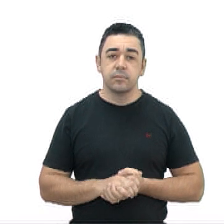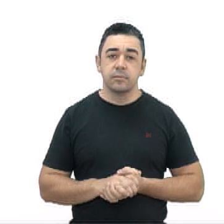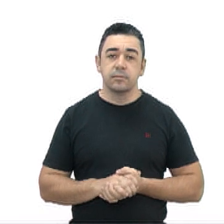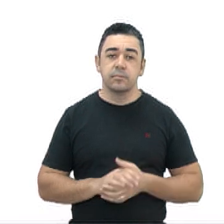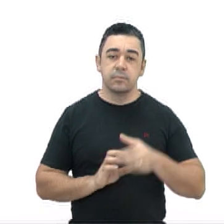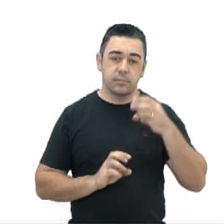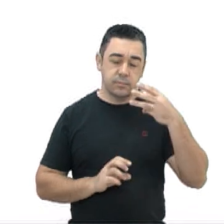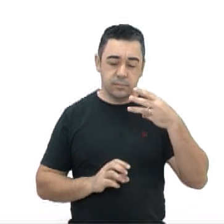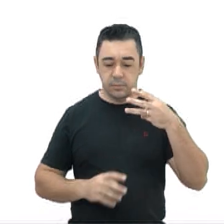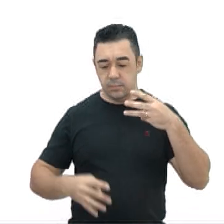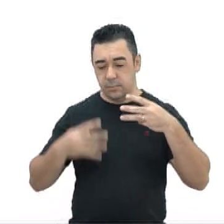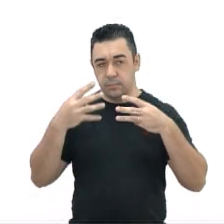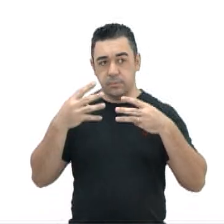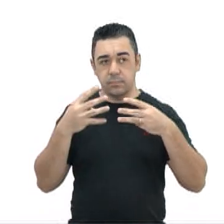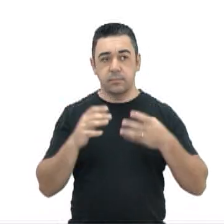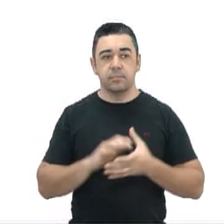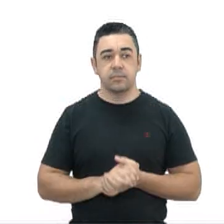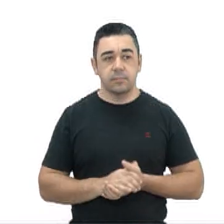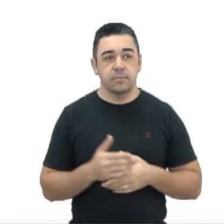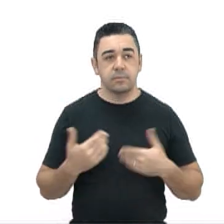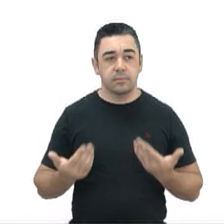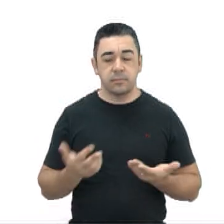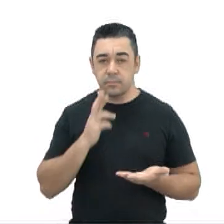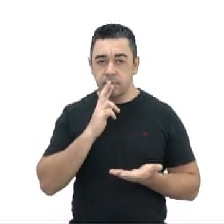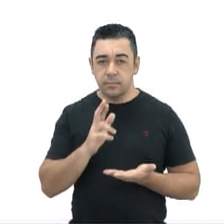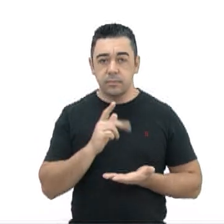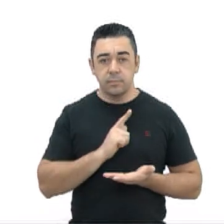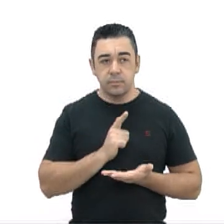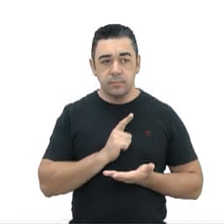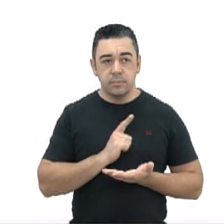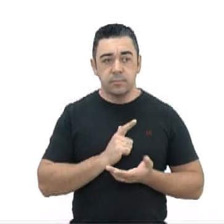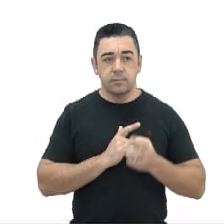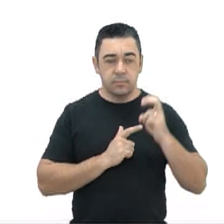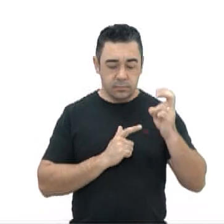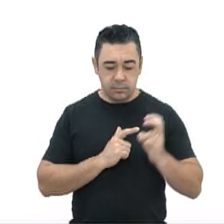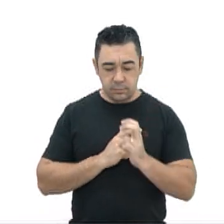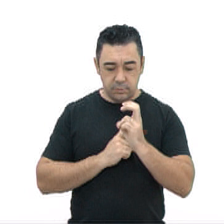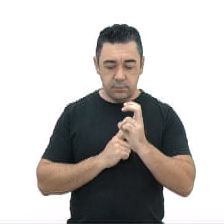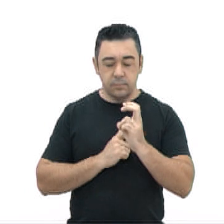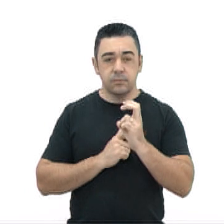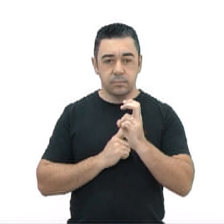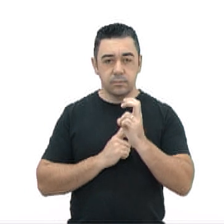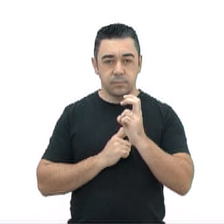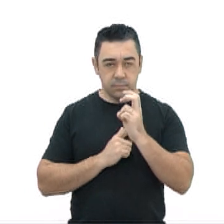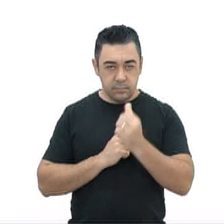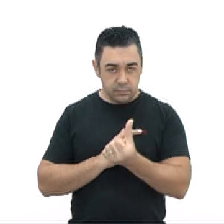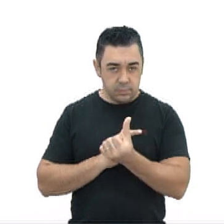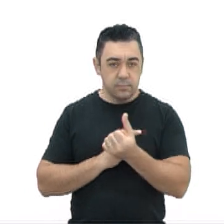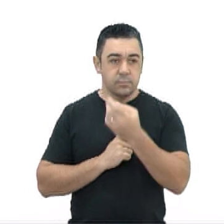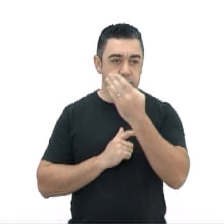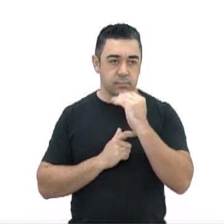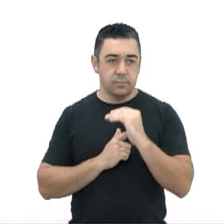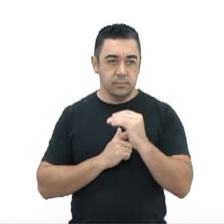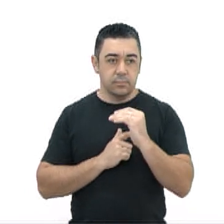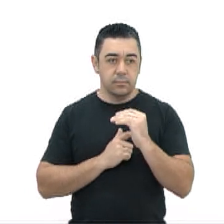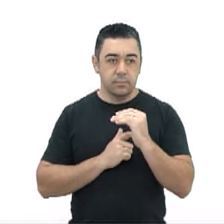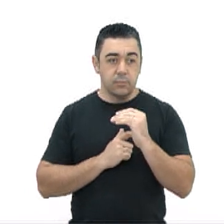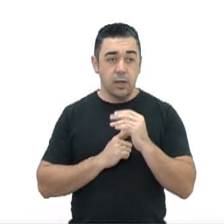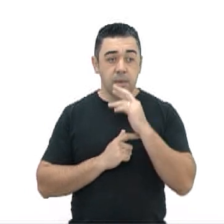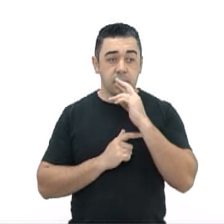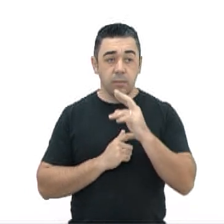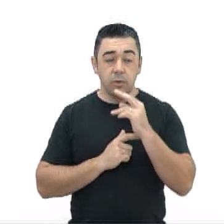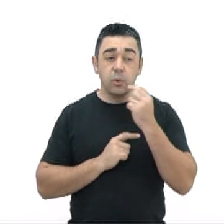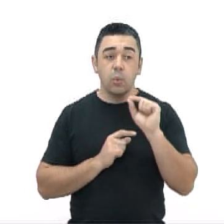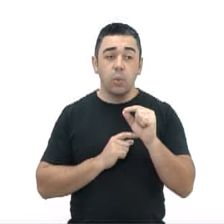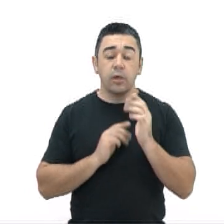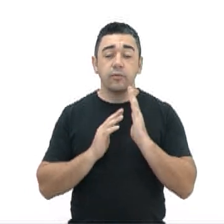3, 7, 7 menos 5, sobrou 2. Aí eu vou lá e abaixo 56, que ficou lá depois do 11, né? Aí o resultado, o